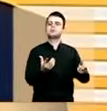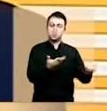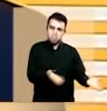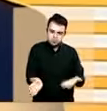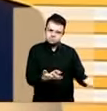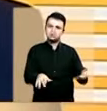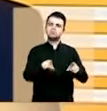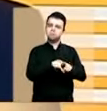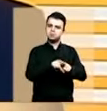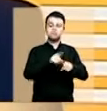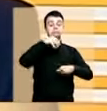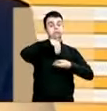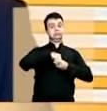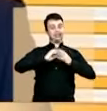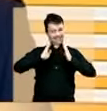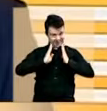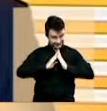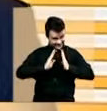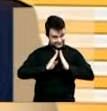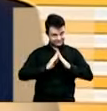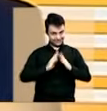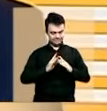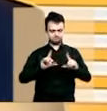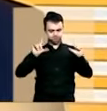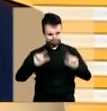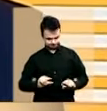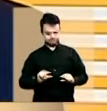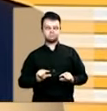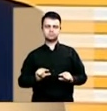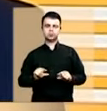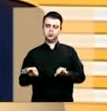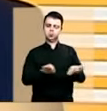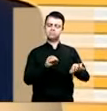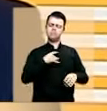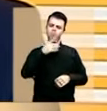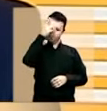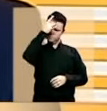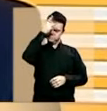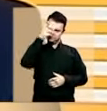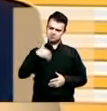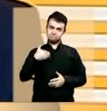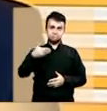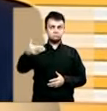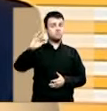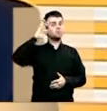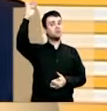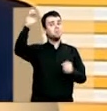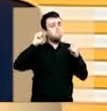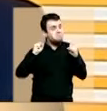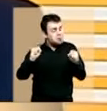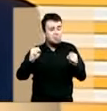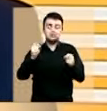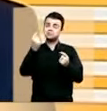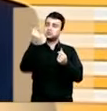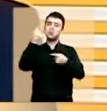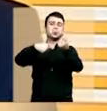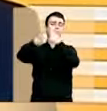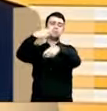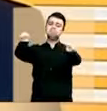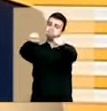no consumo dos seus itens e dentro de casa também, porque eu tenho que ter a consciência que virá um momento, porque a economia